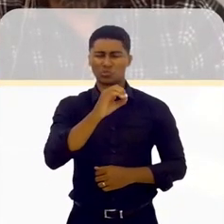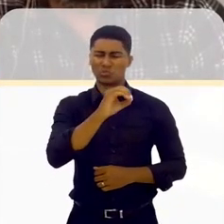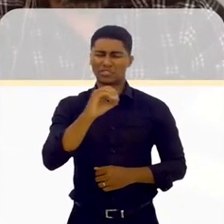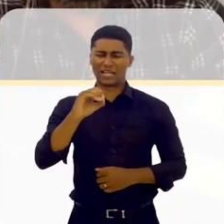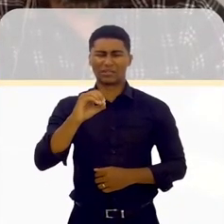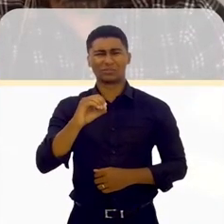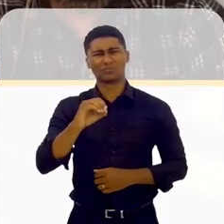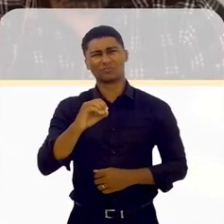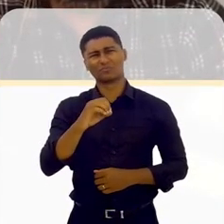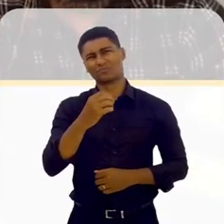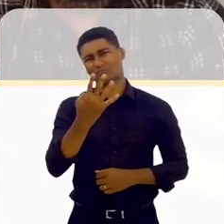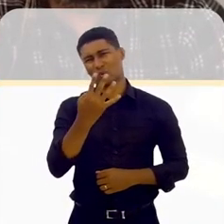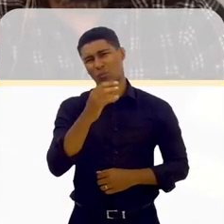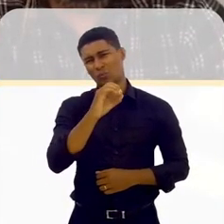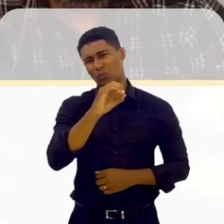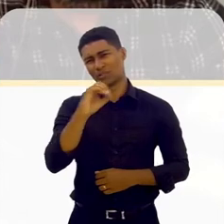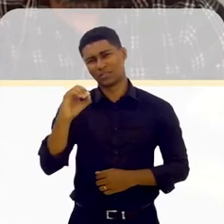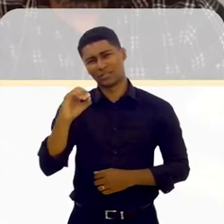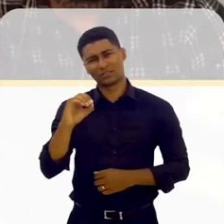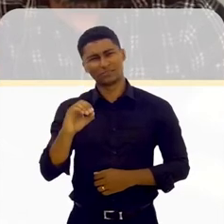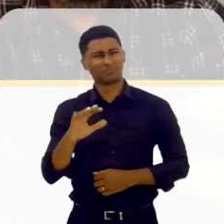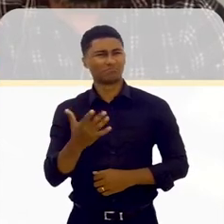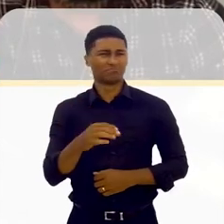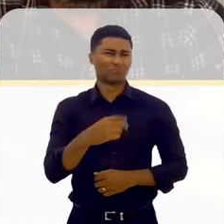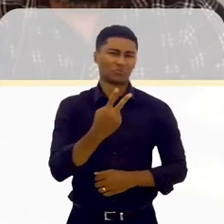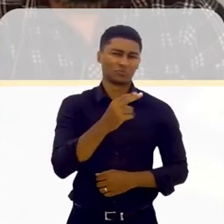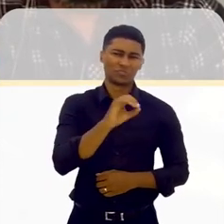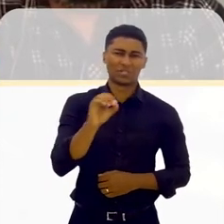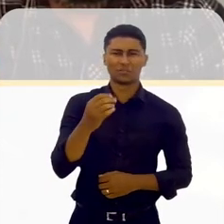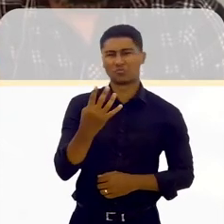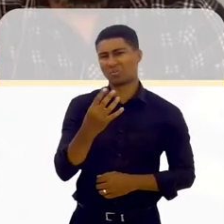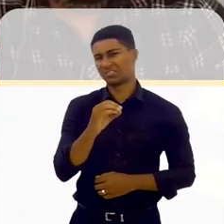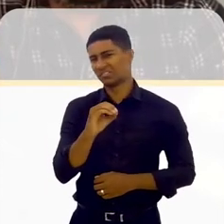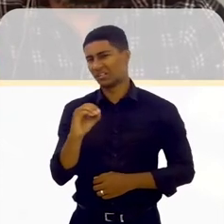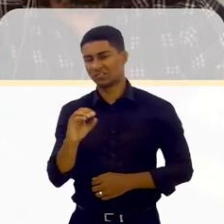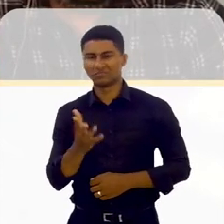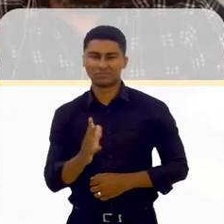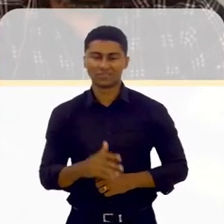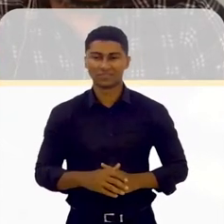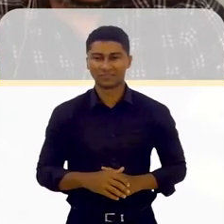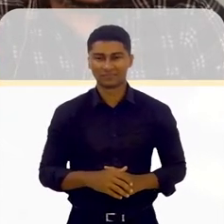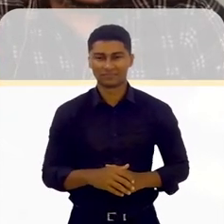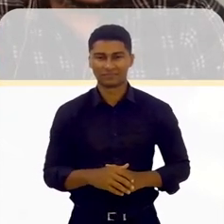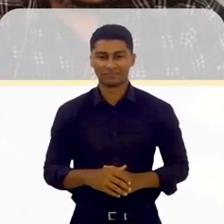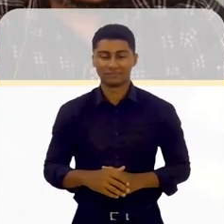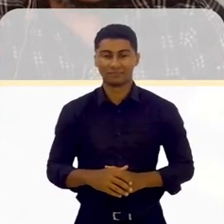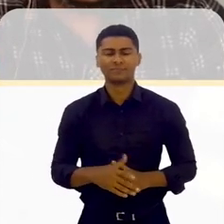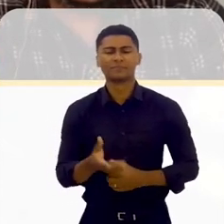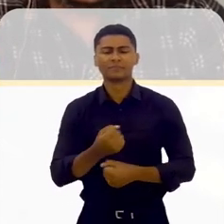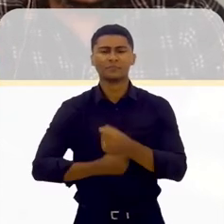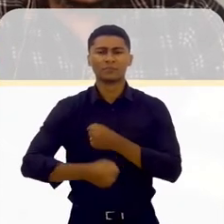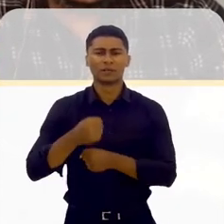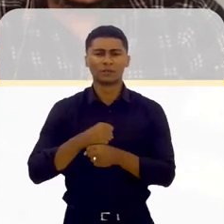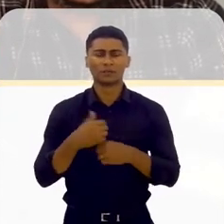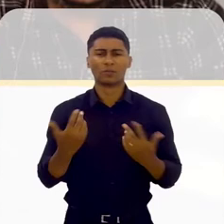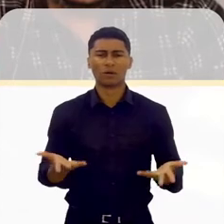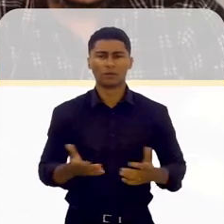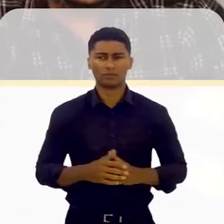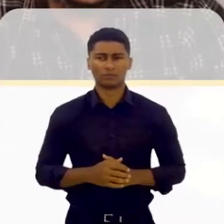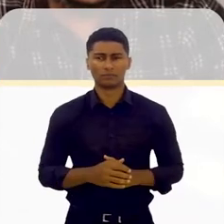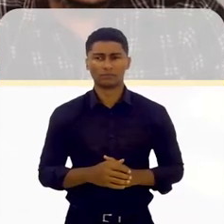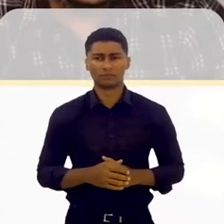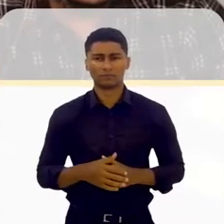aí, 200 ou 400, eu acho que era nessa margem, assim, de 200 a 400. Só que A não gente está foi nem falando de que ano?